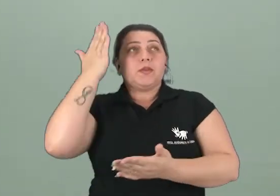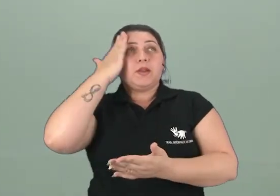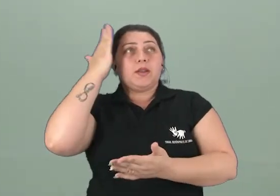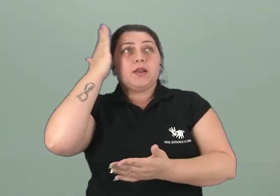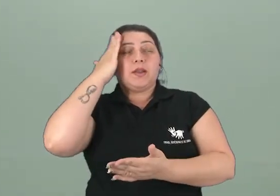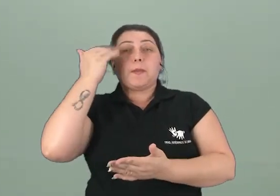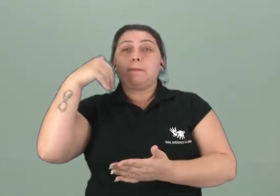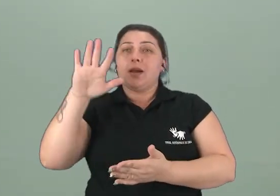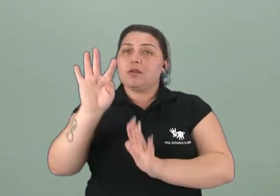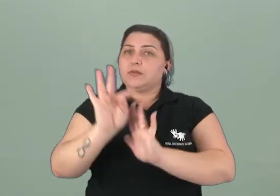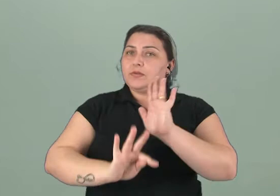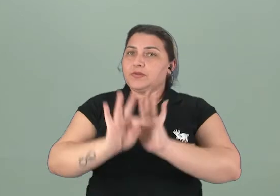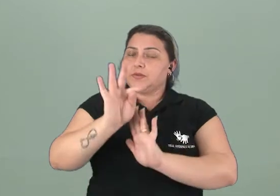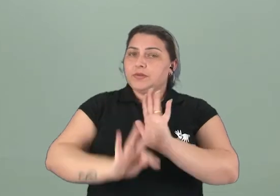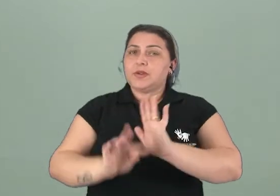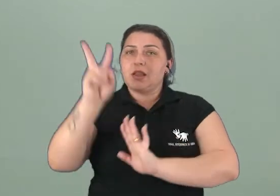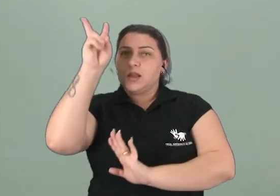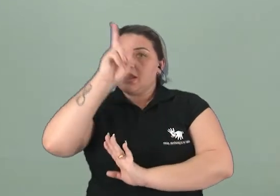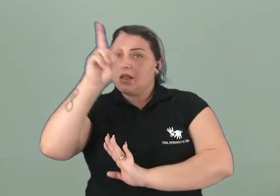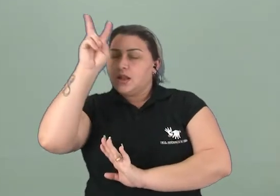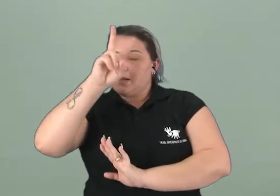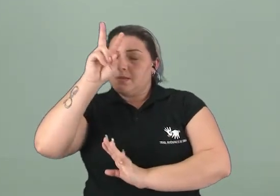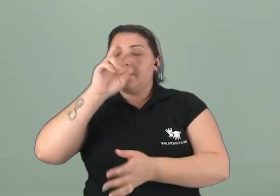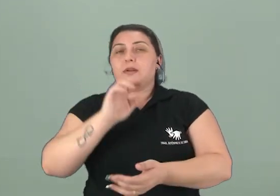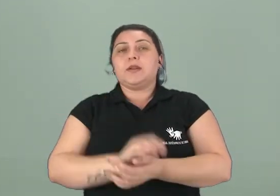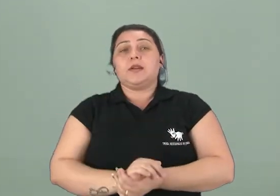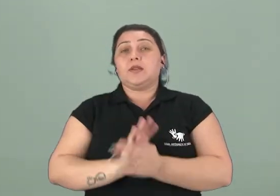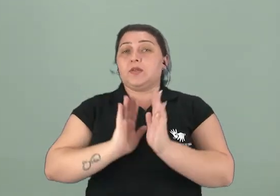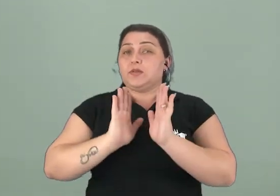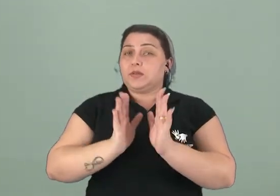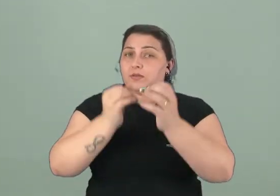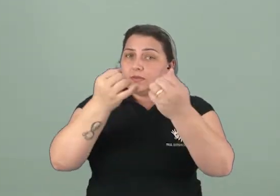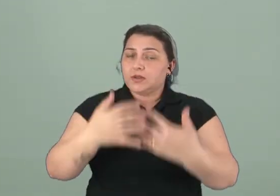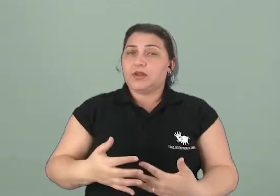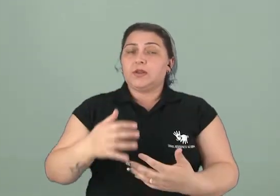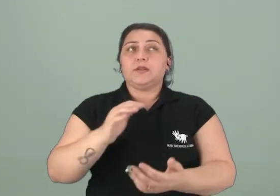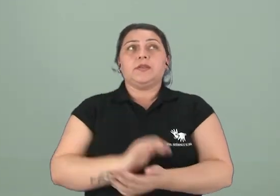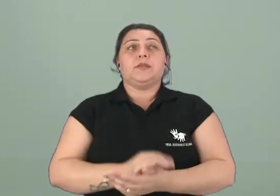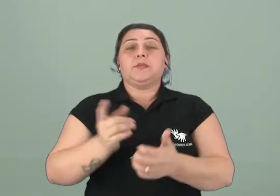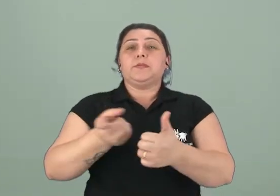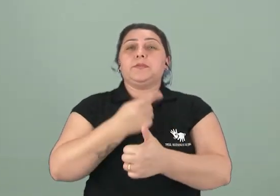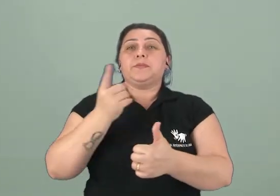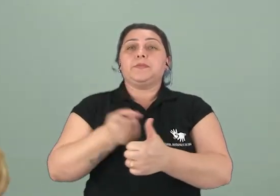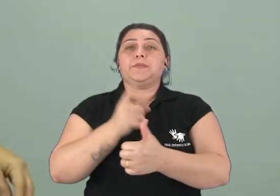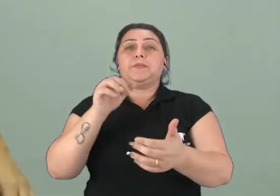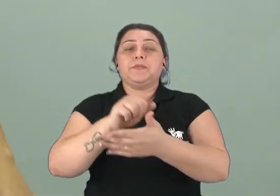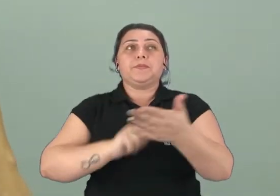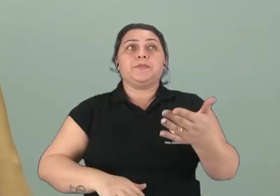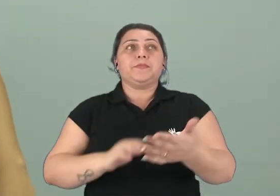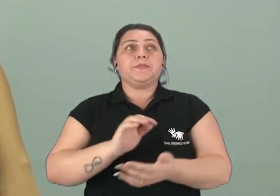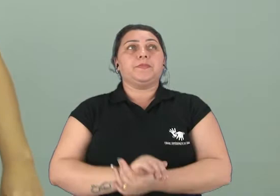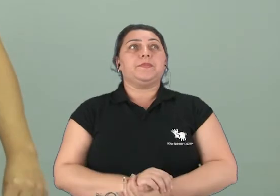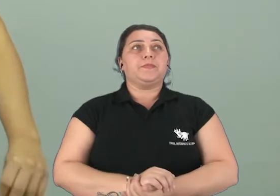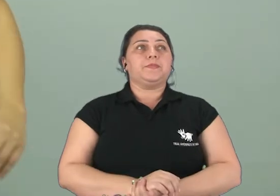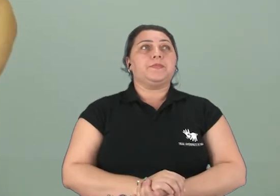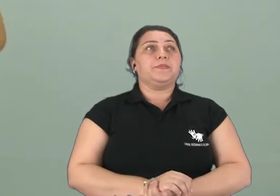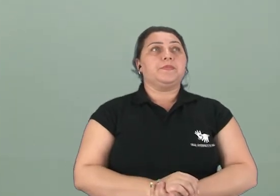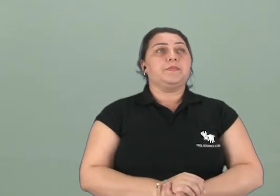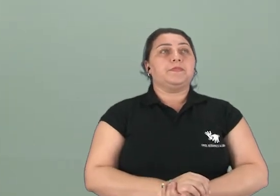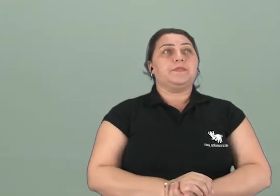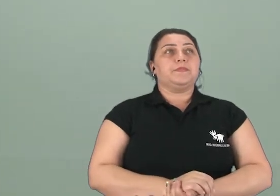compreender mais esse texto, e relembrar essas partes que eu acabei de citar. Vamos para a primeira atividade aqui comigo, vamos lá.